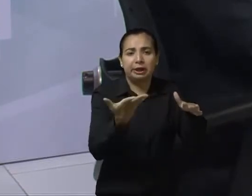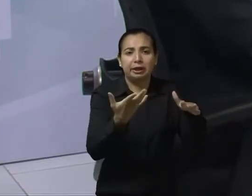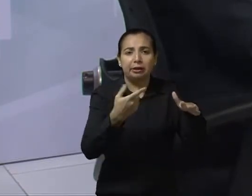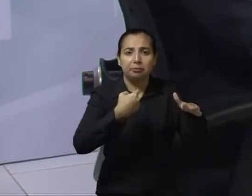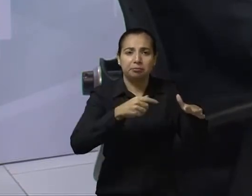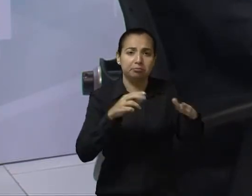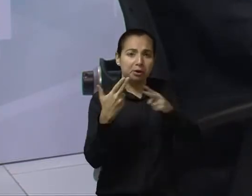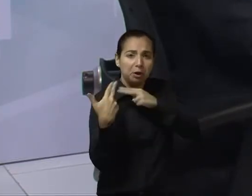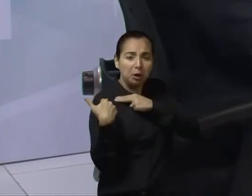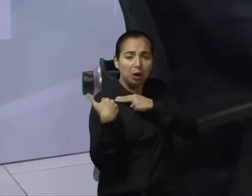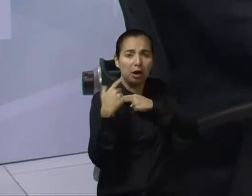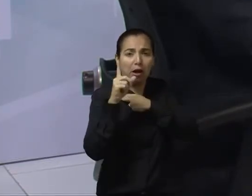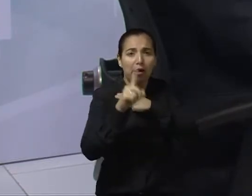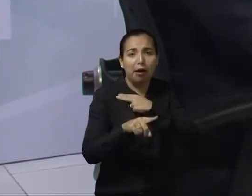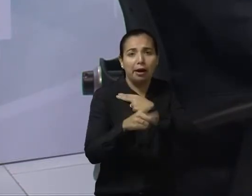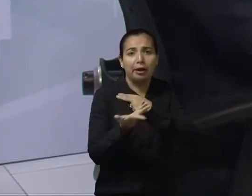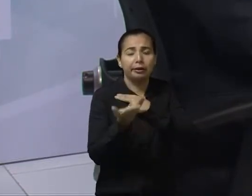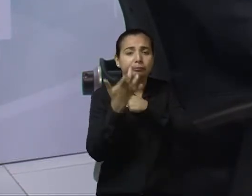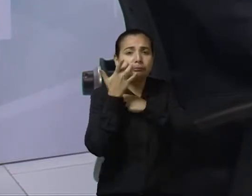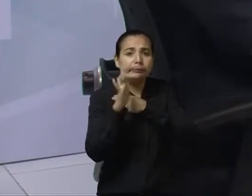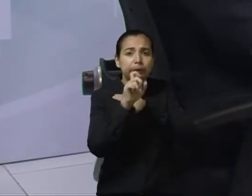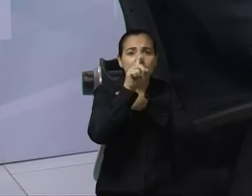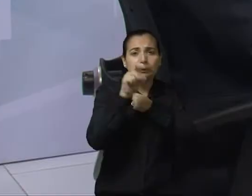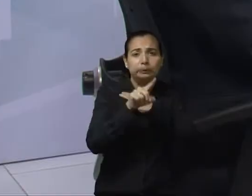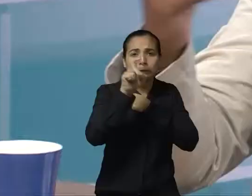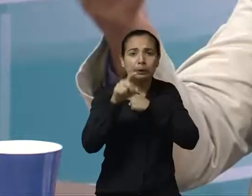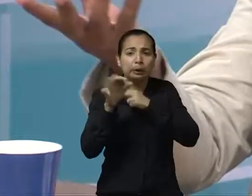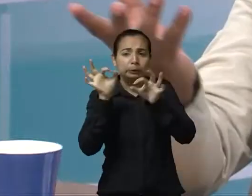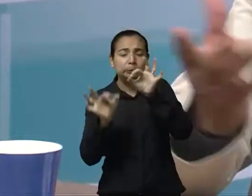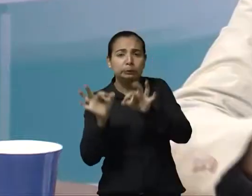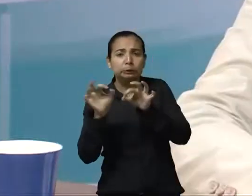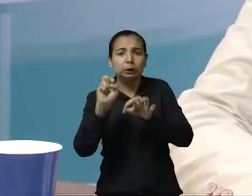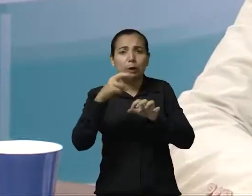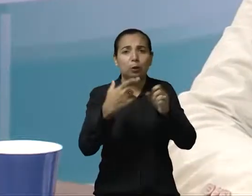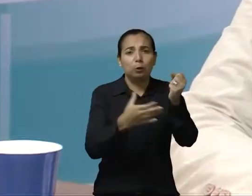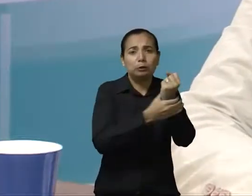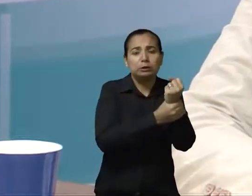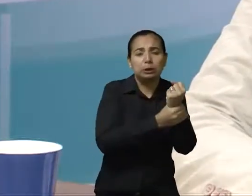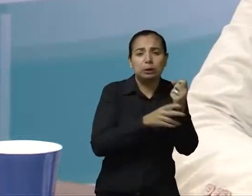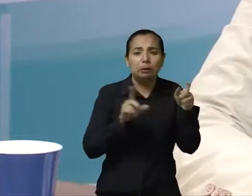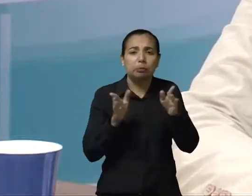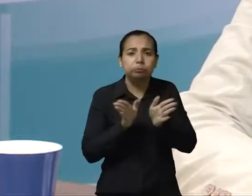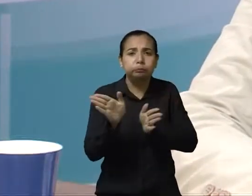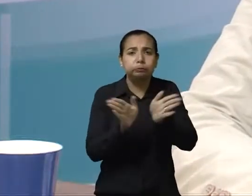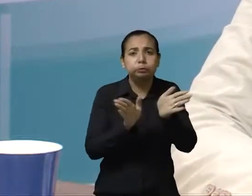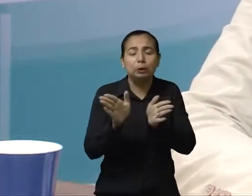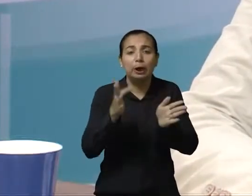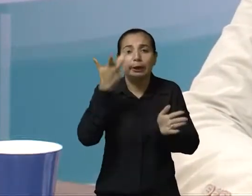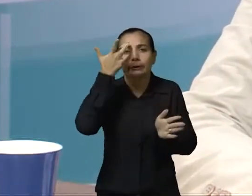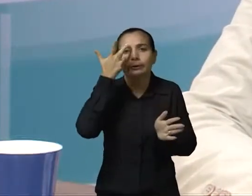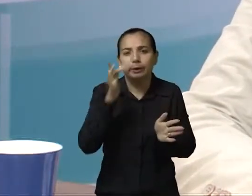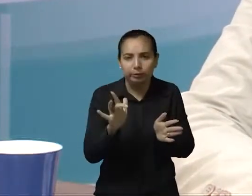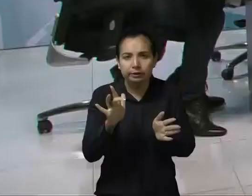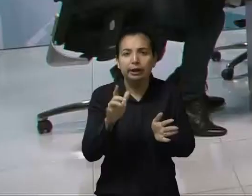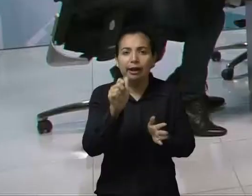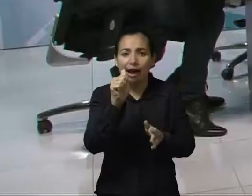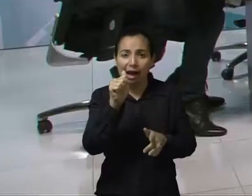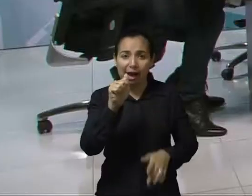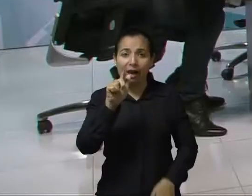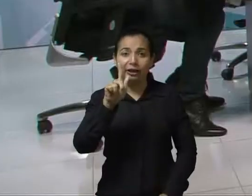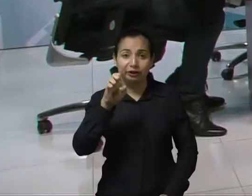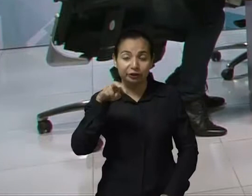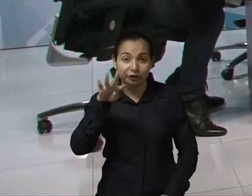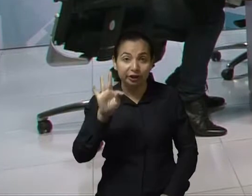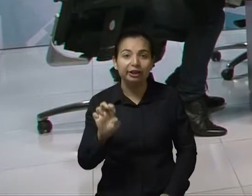atividade está ligada diretamente à justiça ou à segurança pública. Sairão da condição de primo pobre